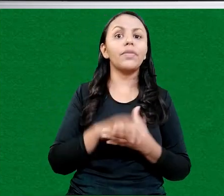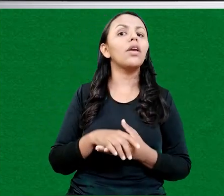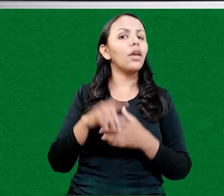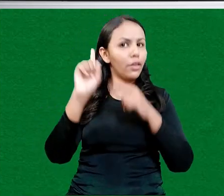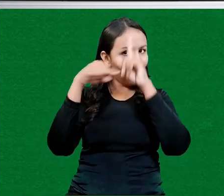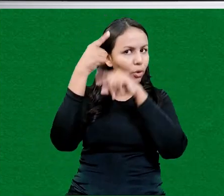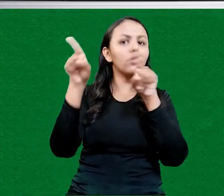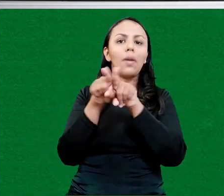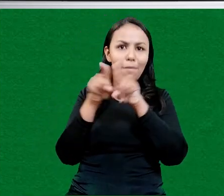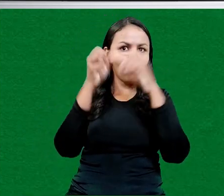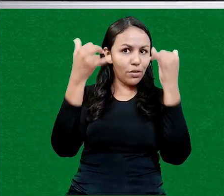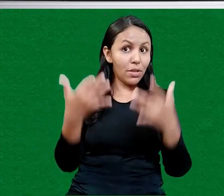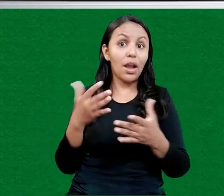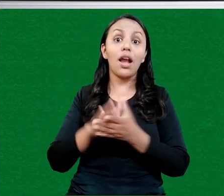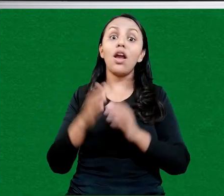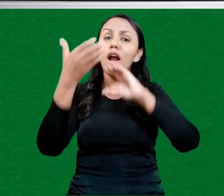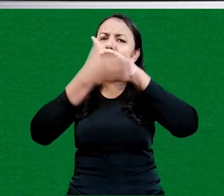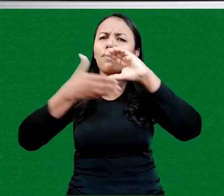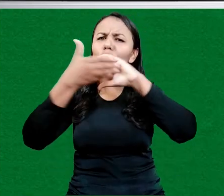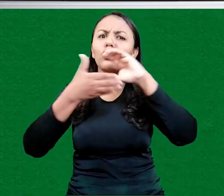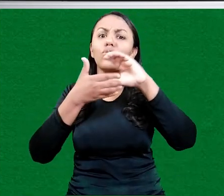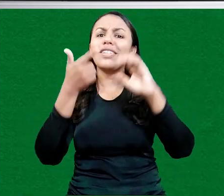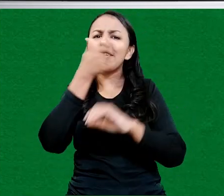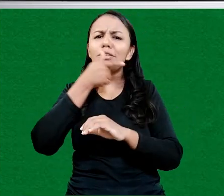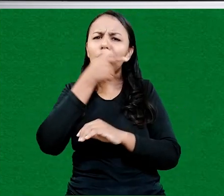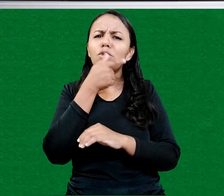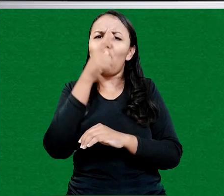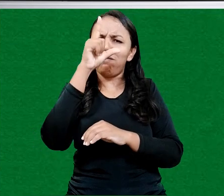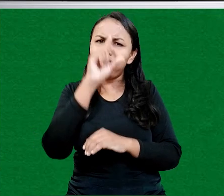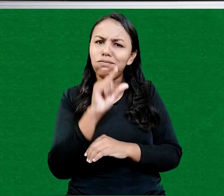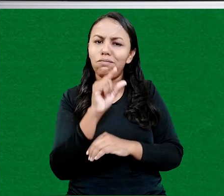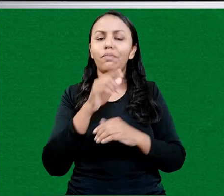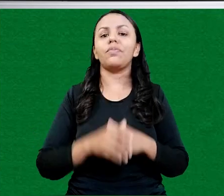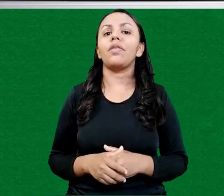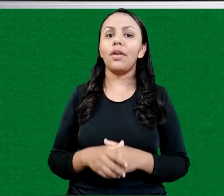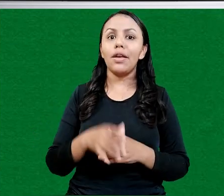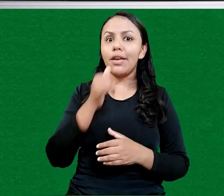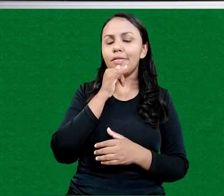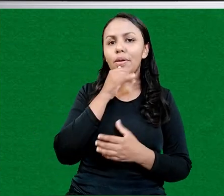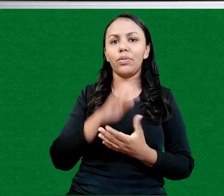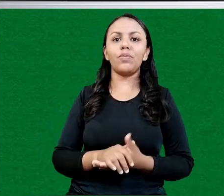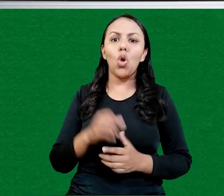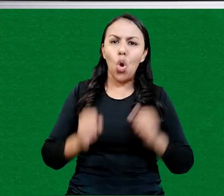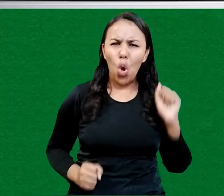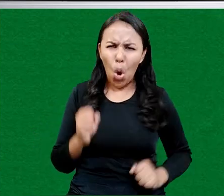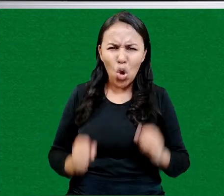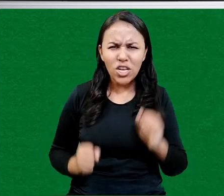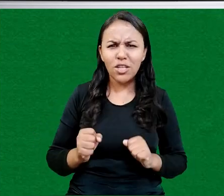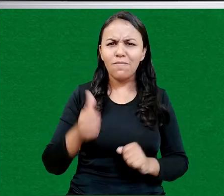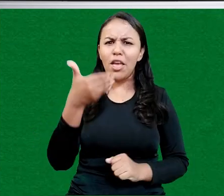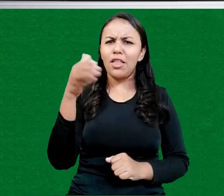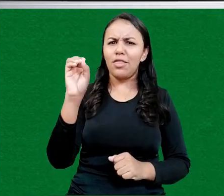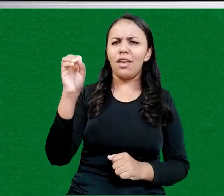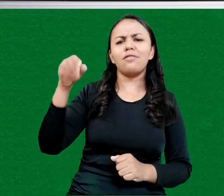outros episódios, são carboidratos de baixo índice glicêmico. Quando eu estou numa prova de corrida, 10 quilômetros,